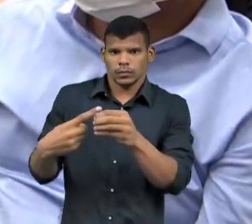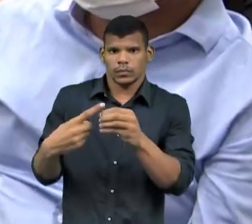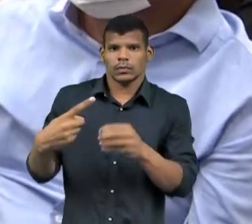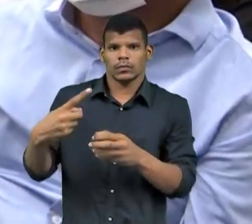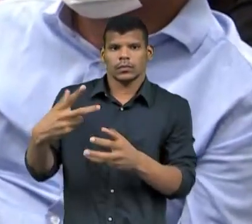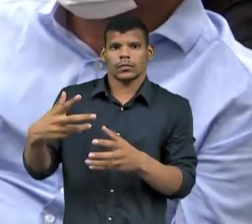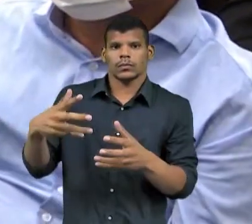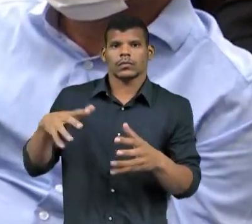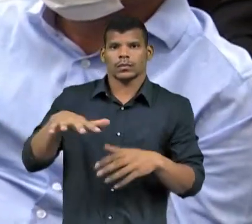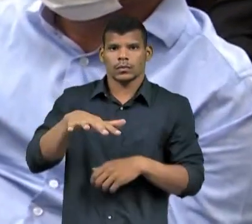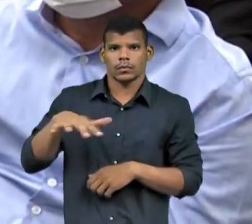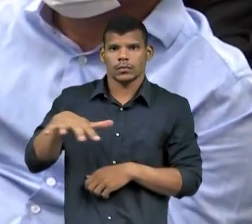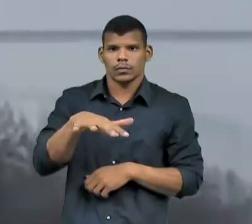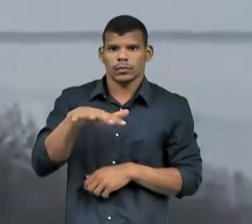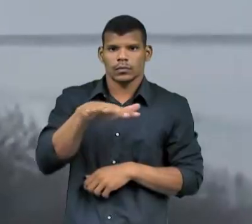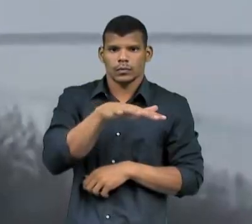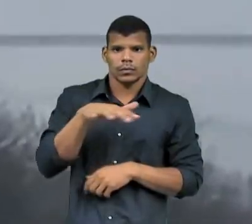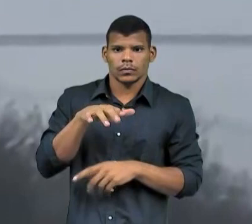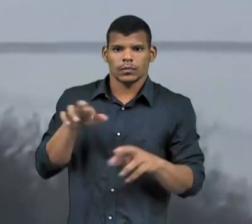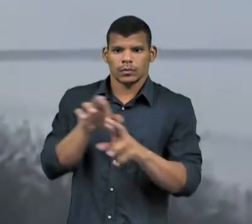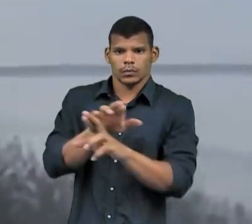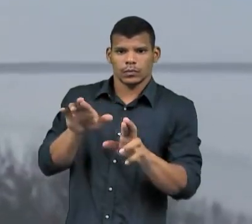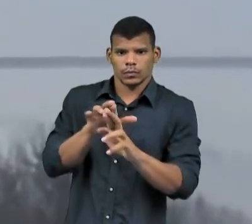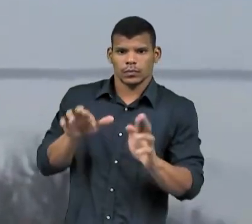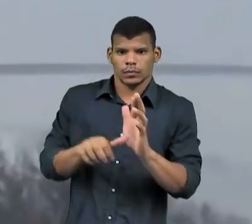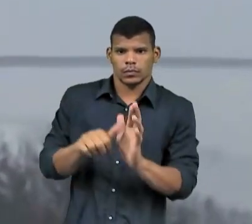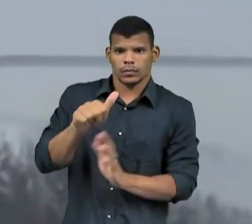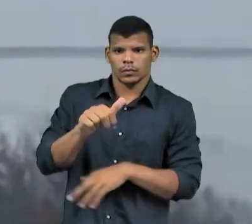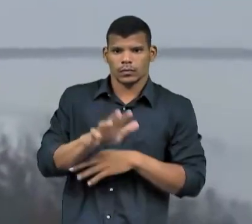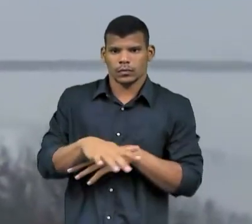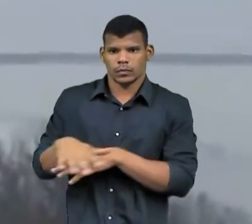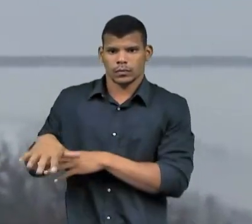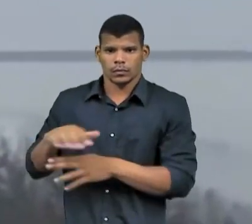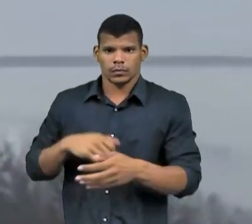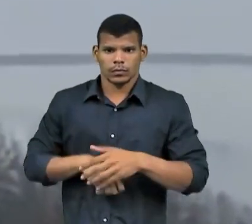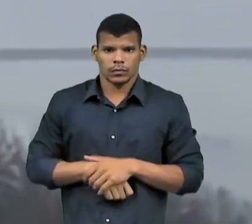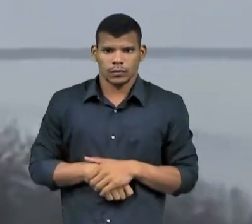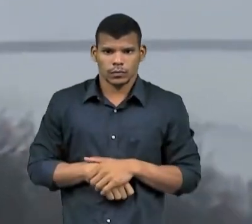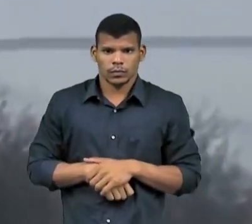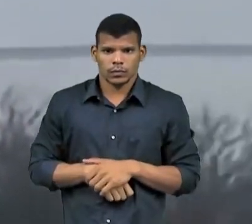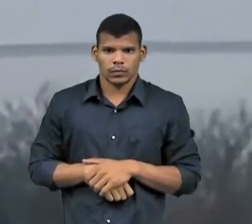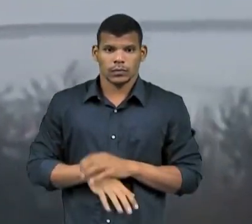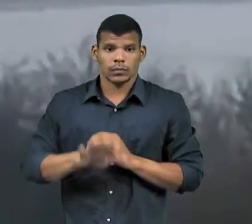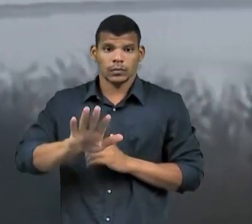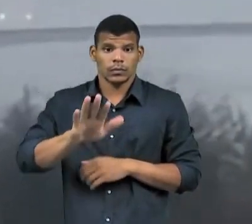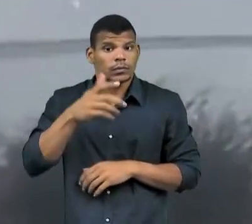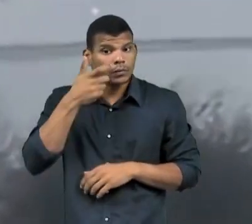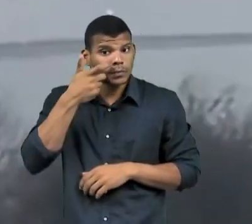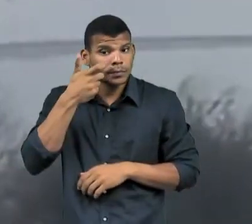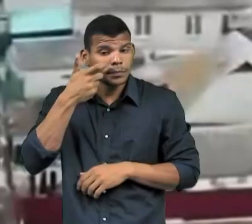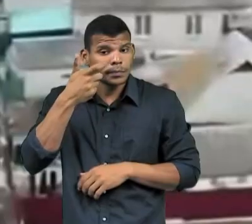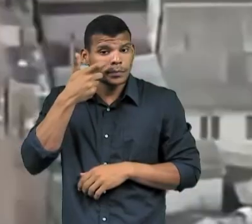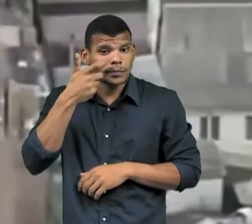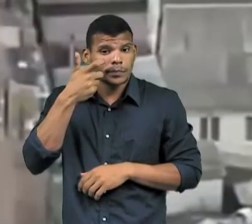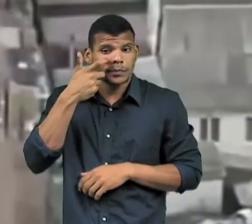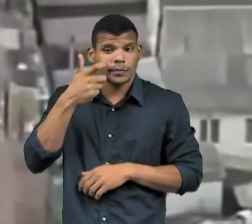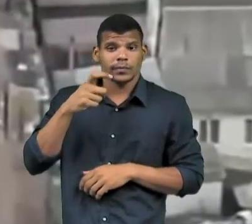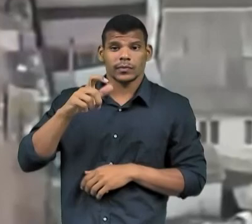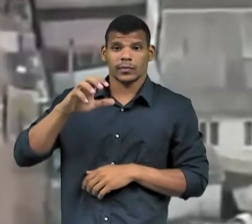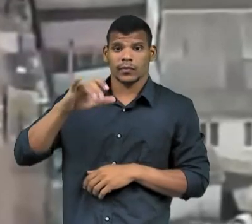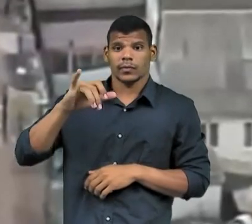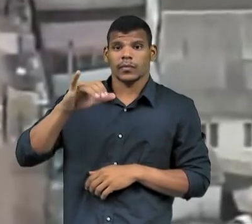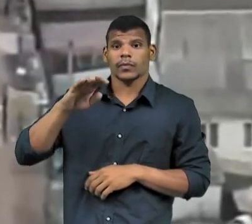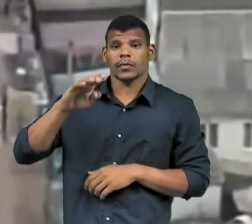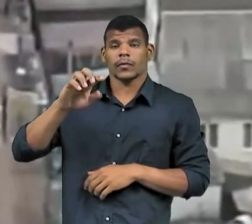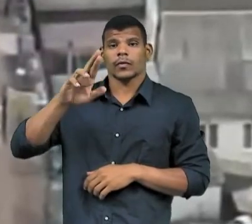primeira infância. O alcance e o impacto dos ataques cibernéticos. Especialistas comentam a influência